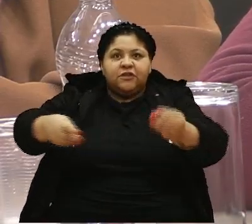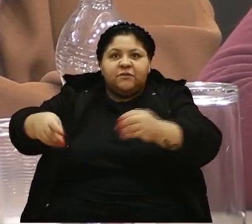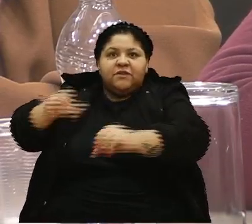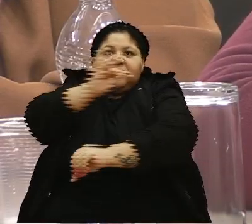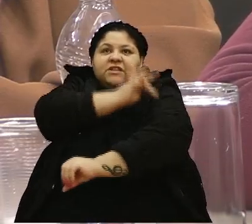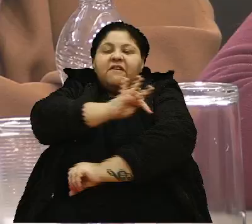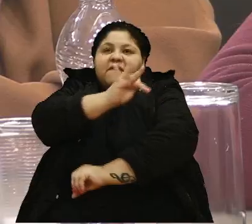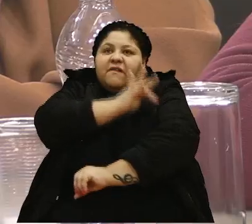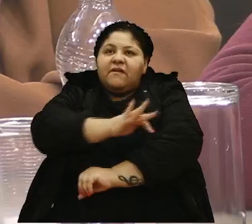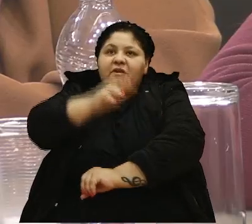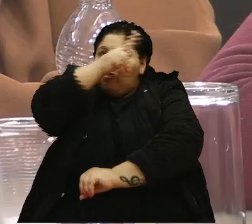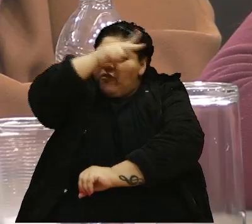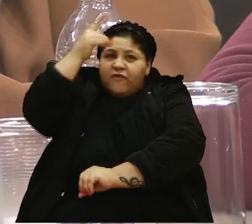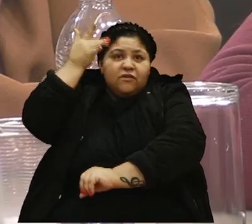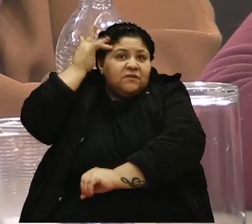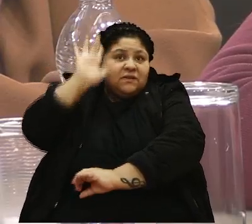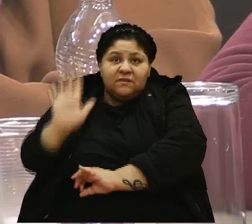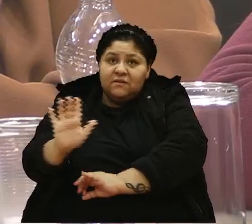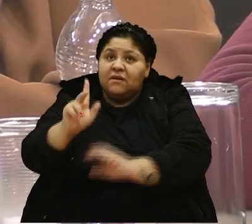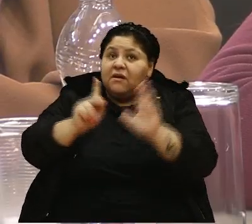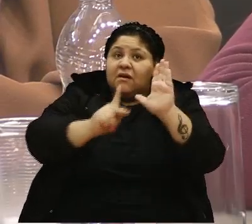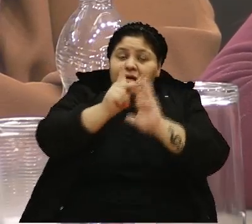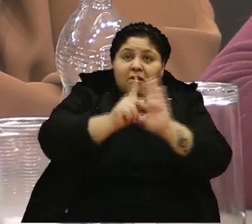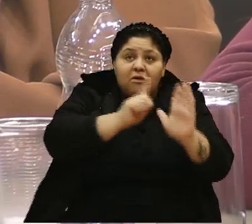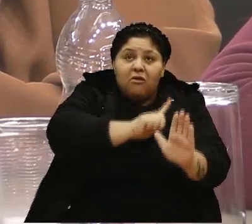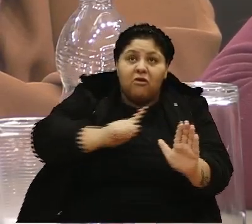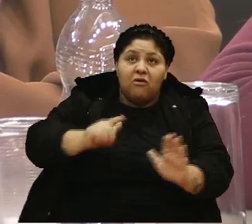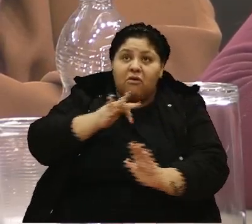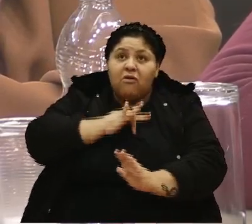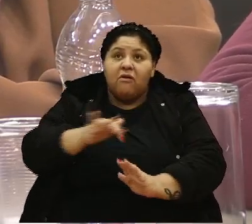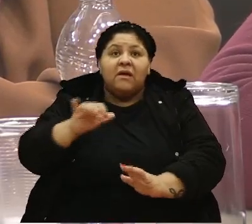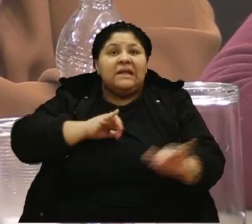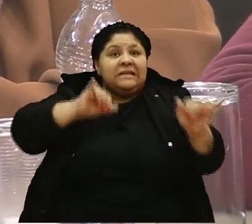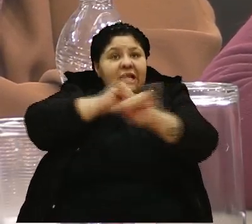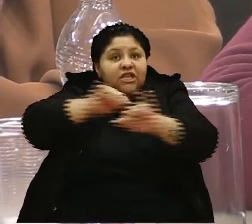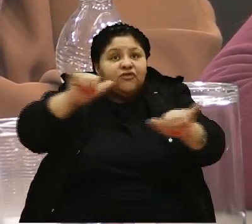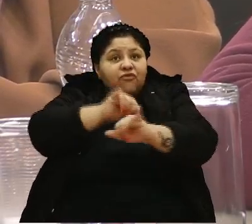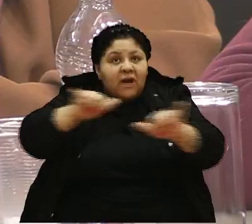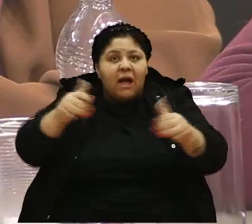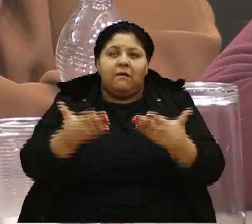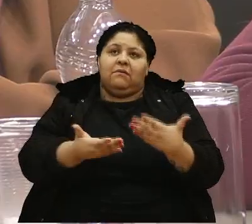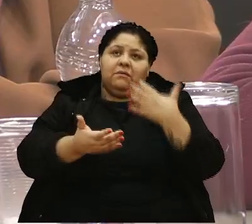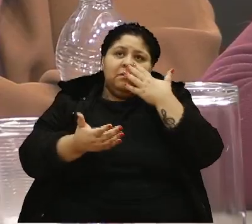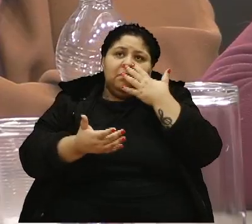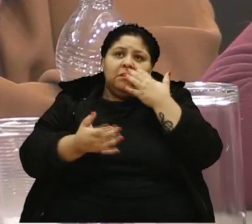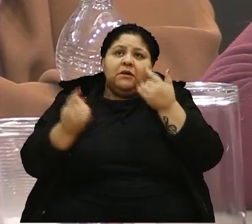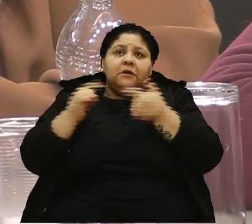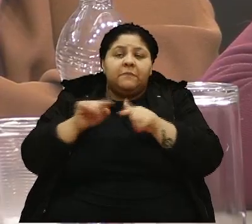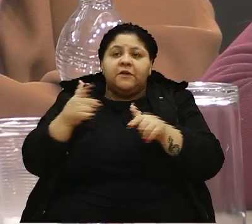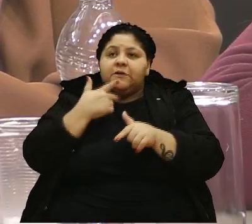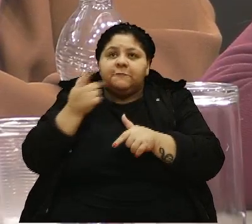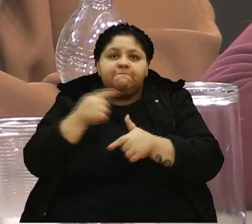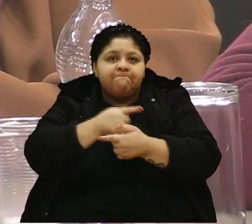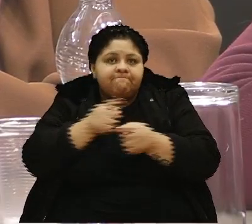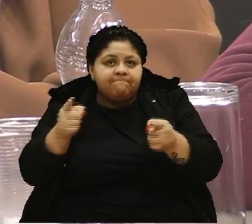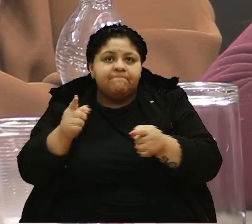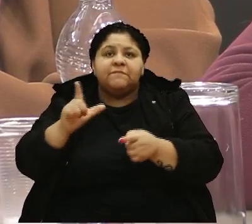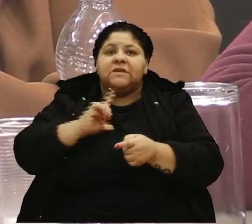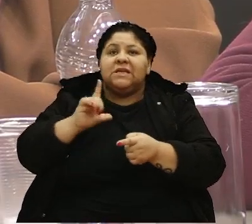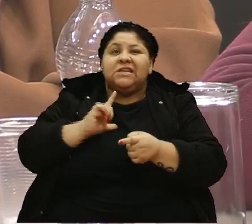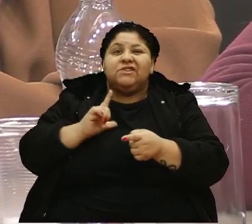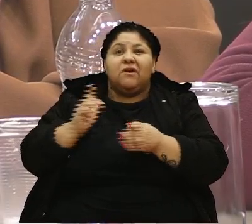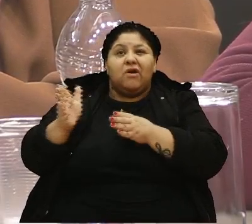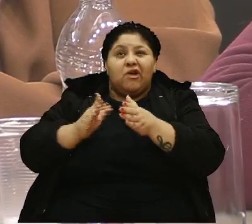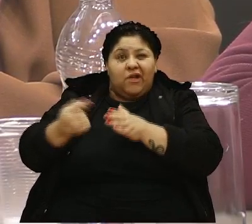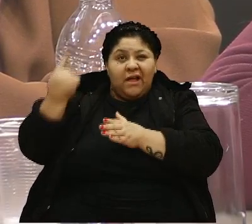João, o prefeito nem sabia. É um projeto do governo federal, diz que tem que divulgar para a população. Mas o que eu quero dizer é o seguinte, vereador, nós tivemos uma época, o